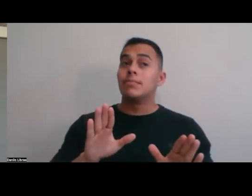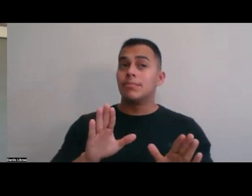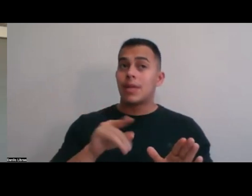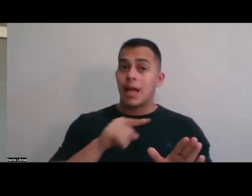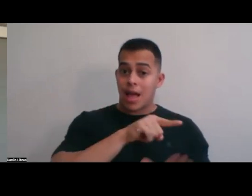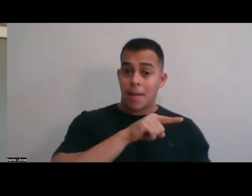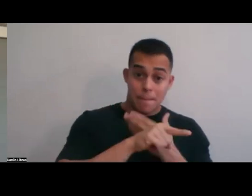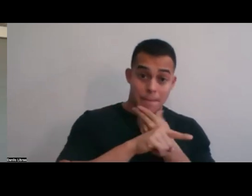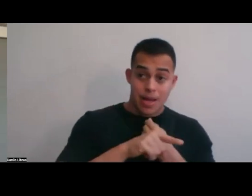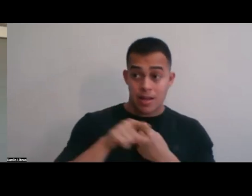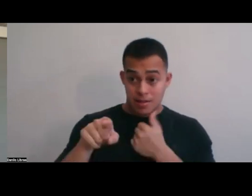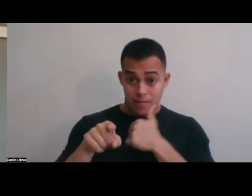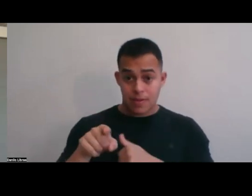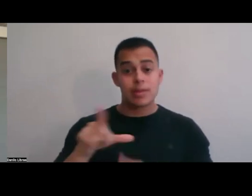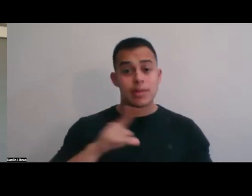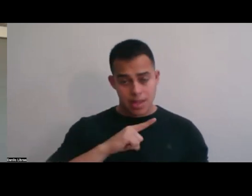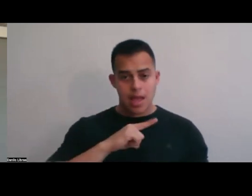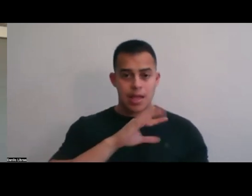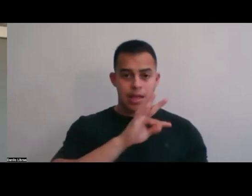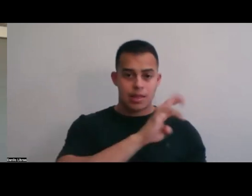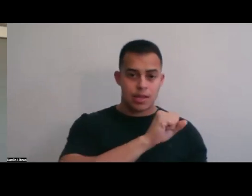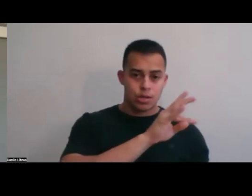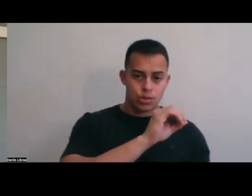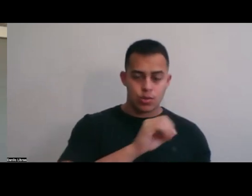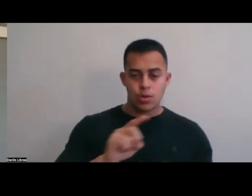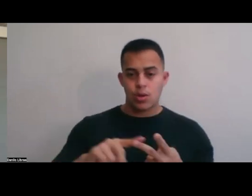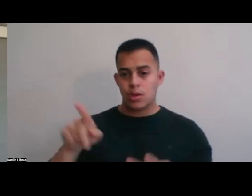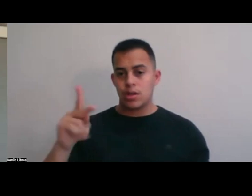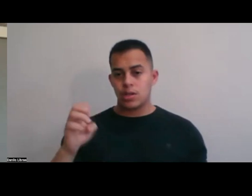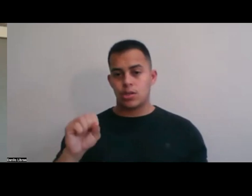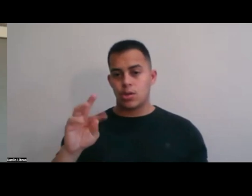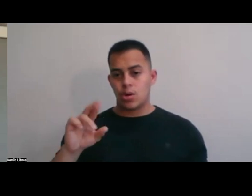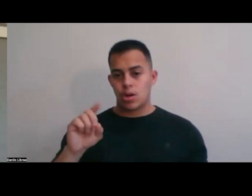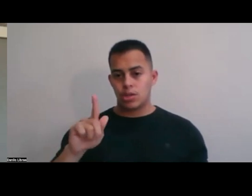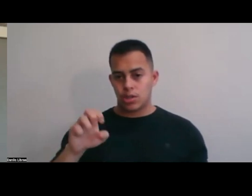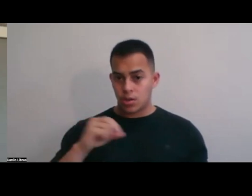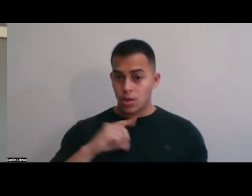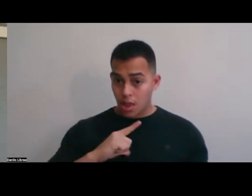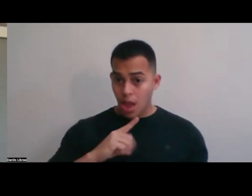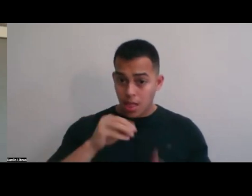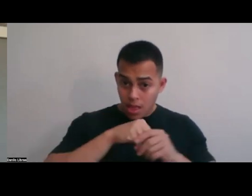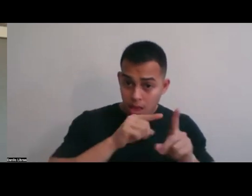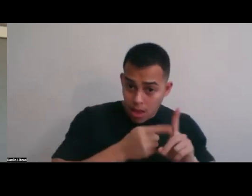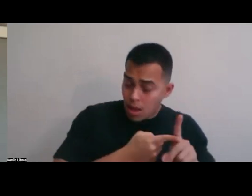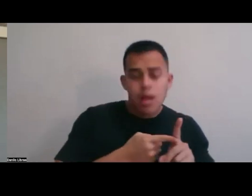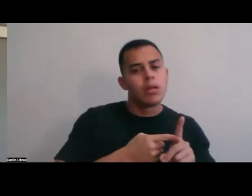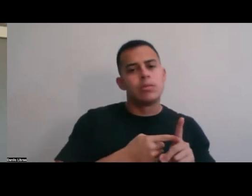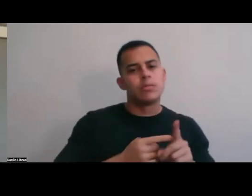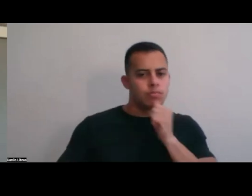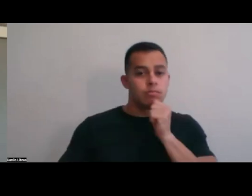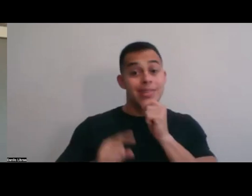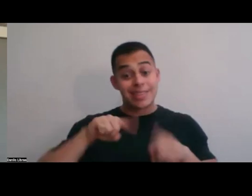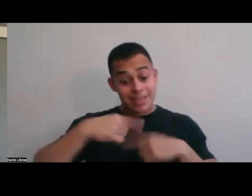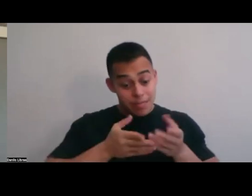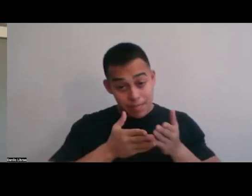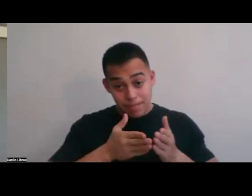aquela fêmea estão produzindo estrógeno, testosterona dentro do útero? Não estão, né? É bem depois que eles vão passar a produzir, né? Lá perto